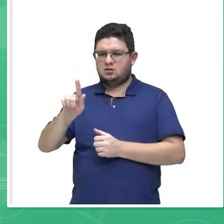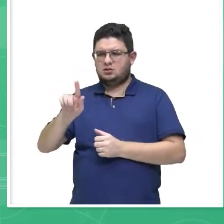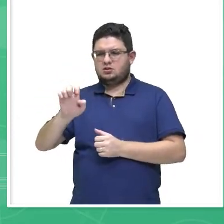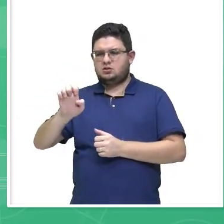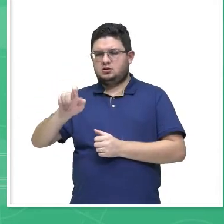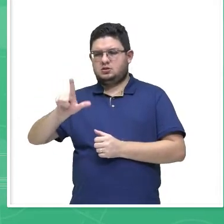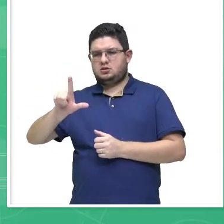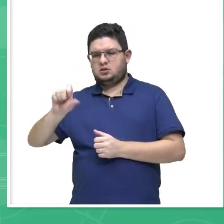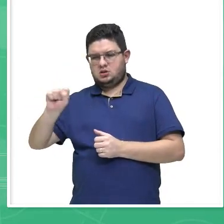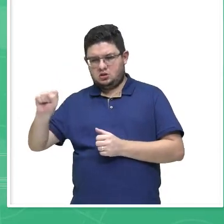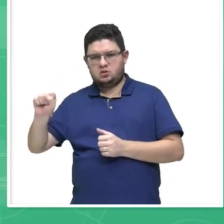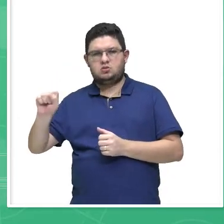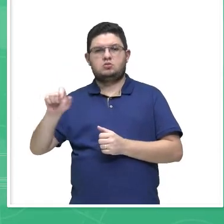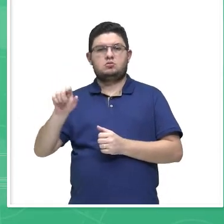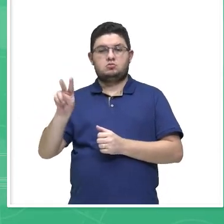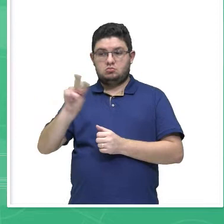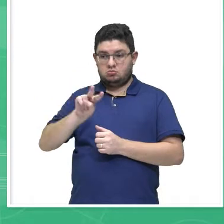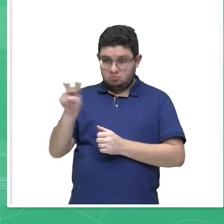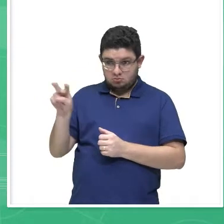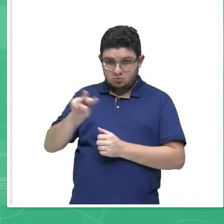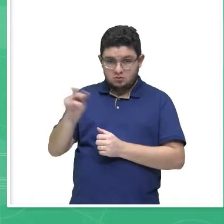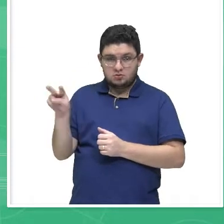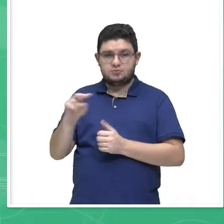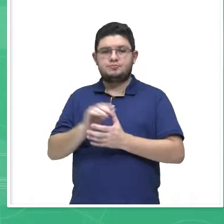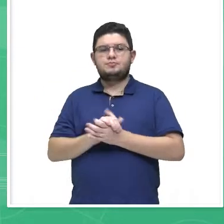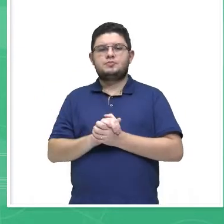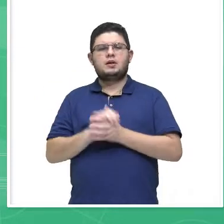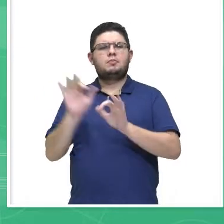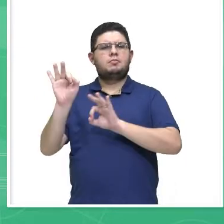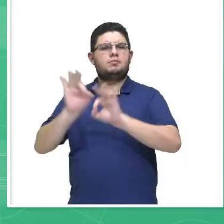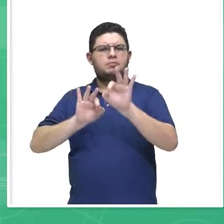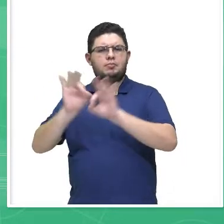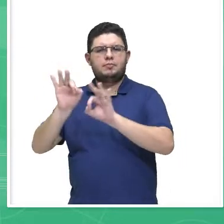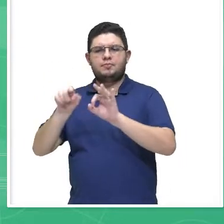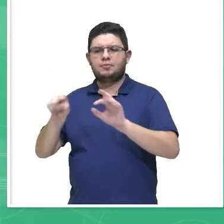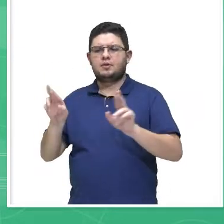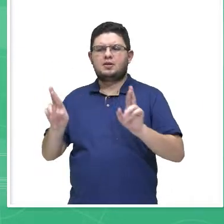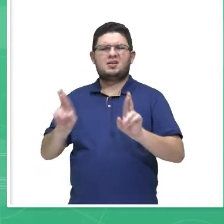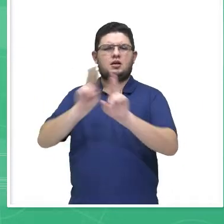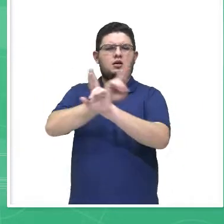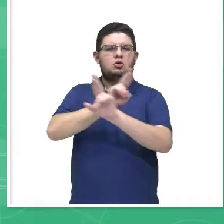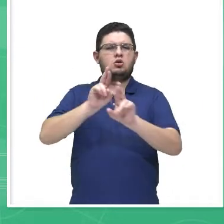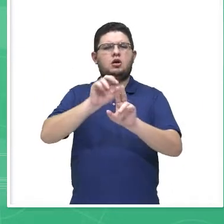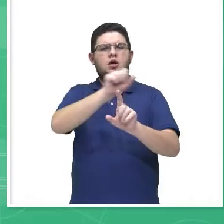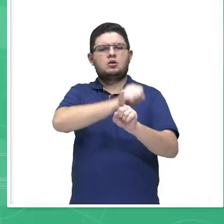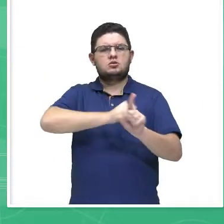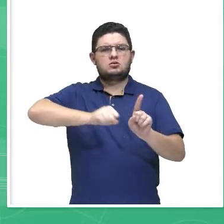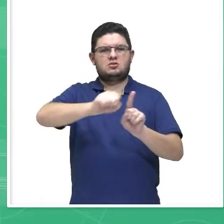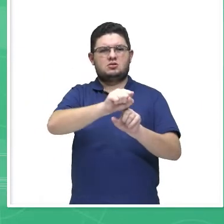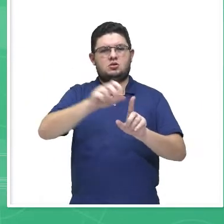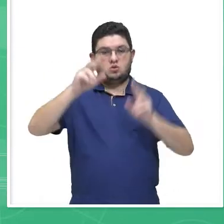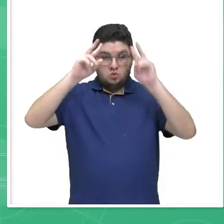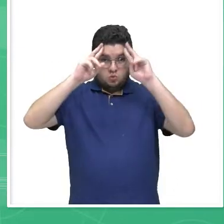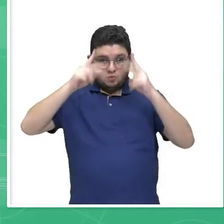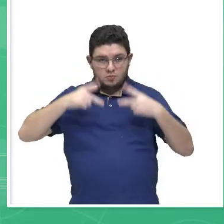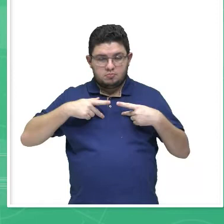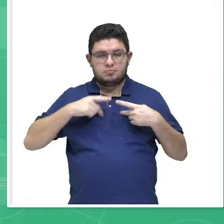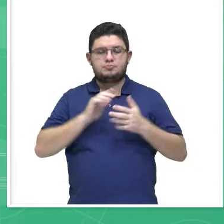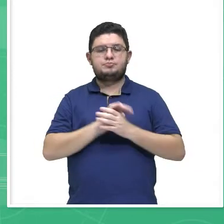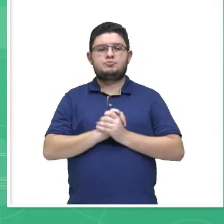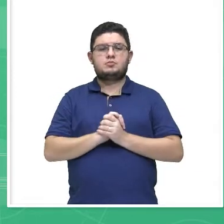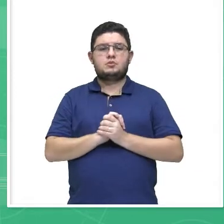histórico ele vai estar associado às sociedades humanas, que, na verdade,